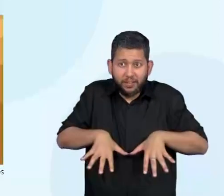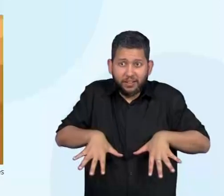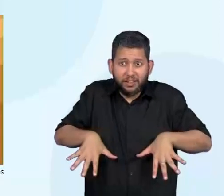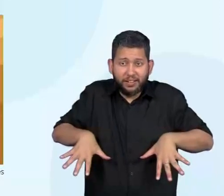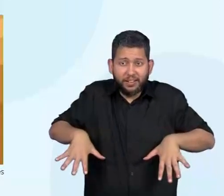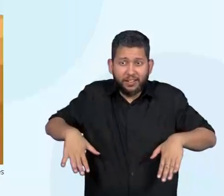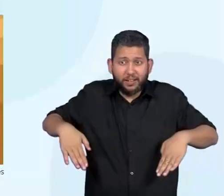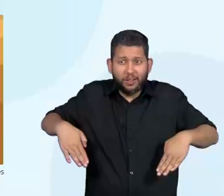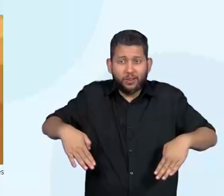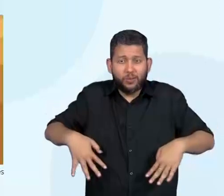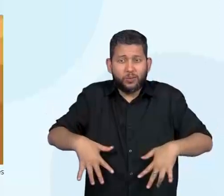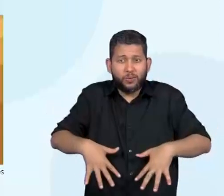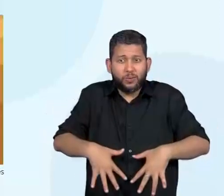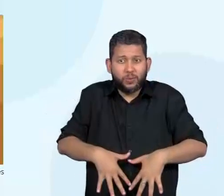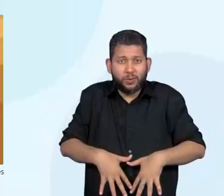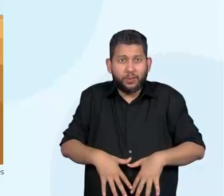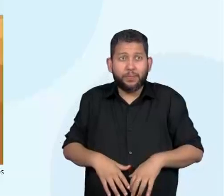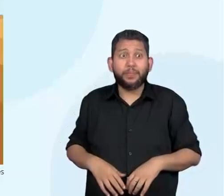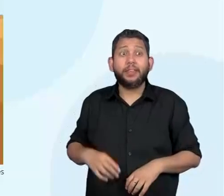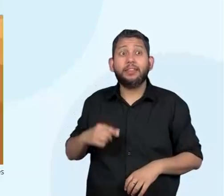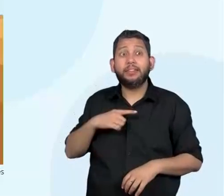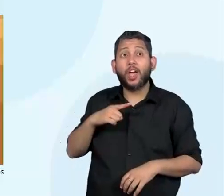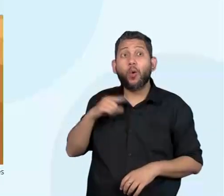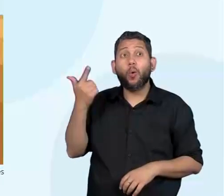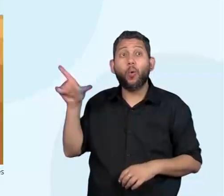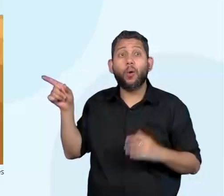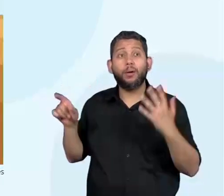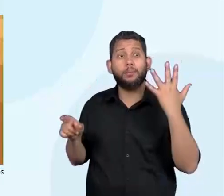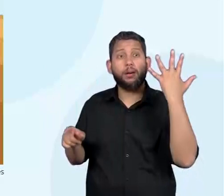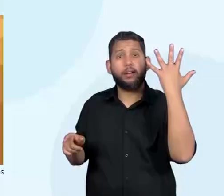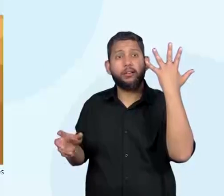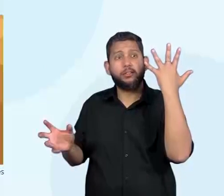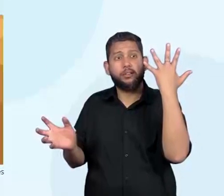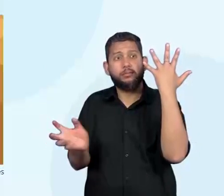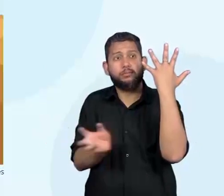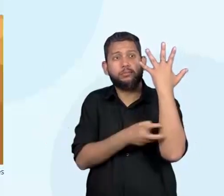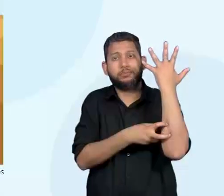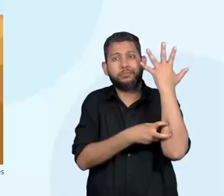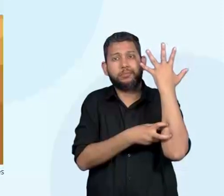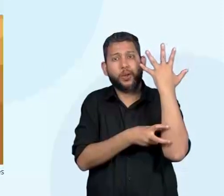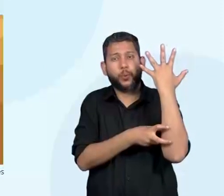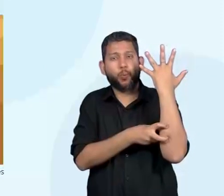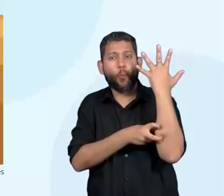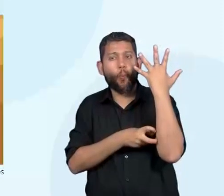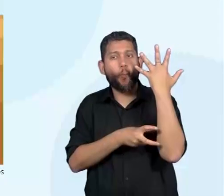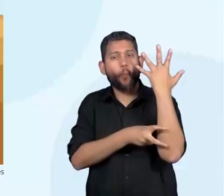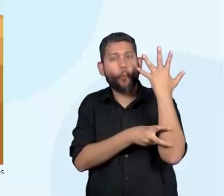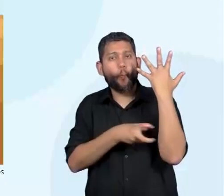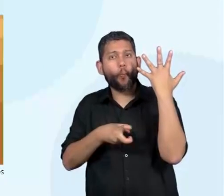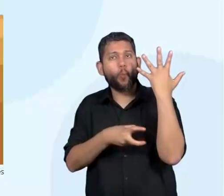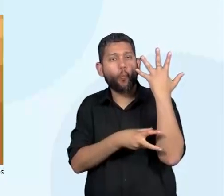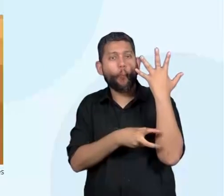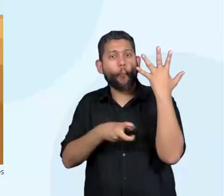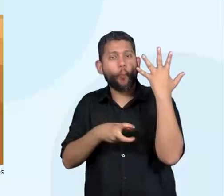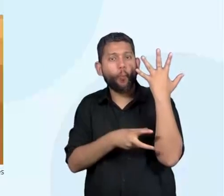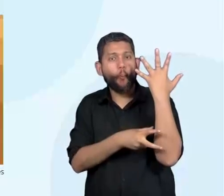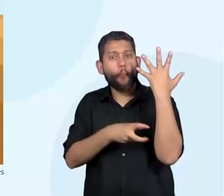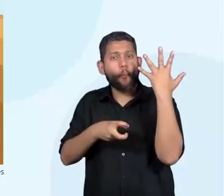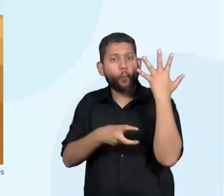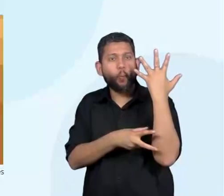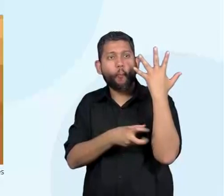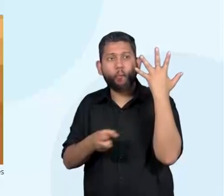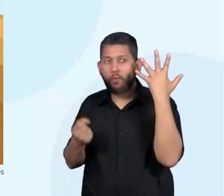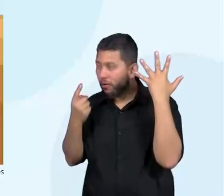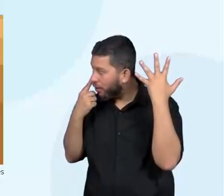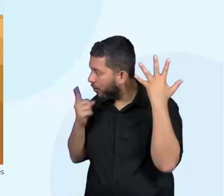raiz, ela acaba parasitando uhum. esse caule. Então, ela meio que estrangula o caule,